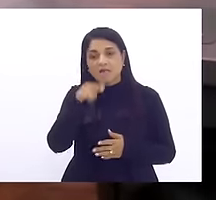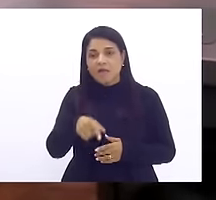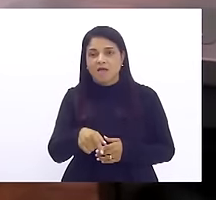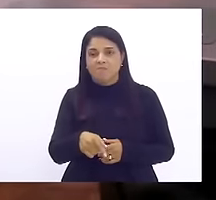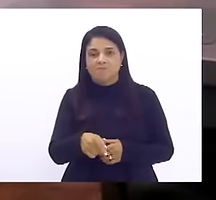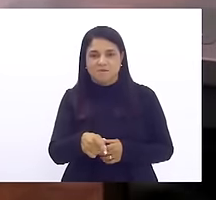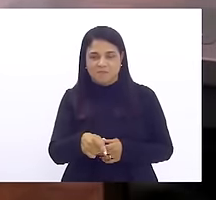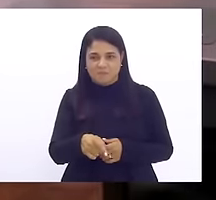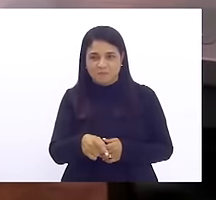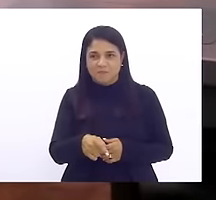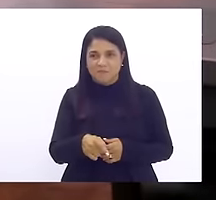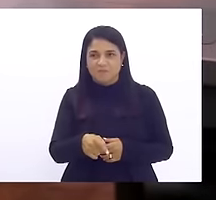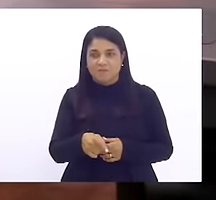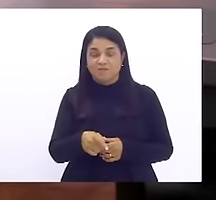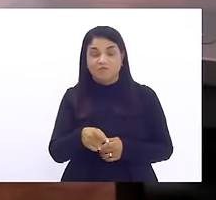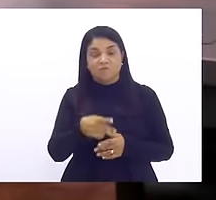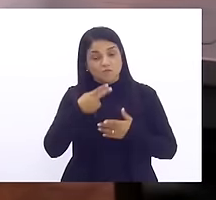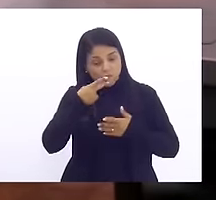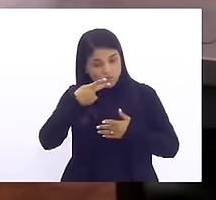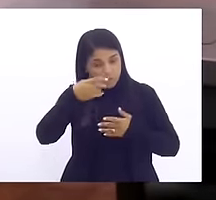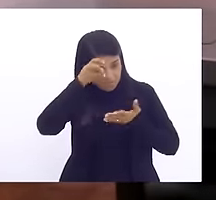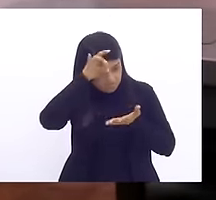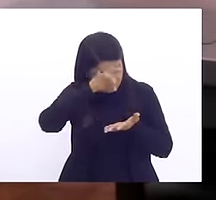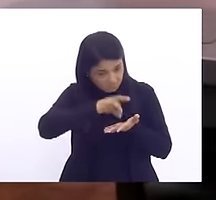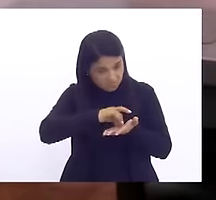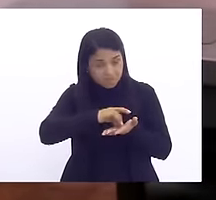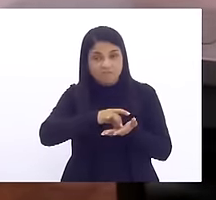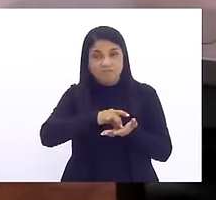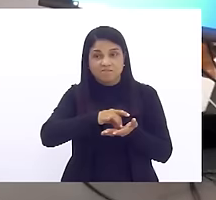vamos fazer falar um caso concreto para os senhores